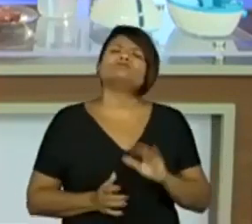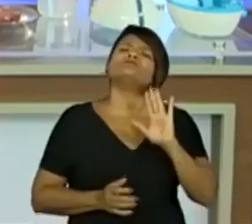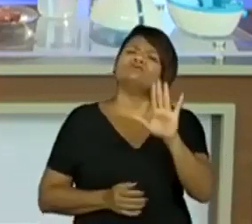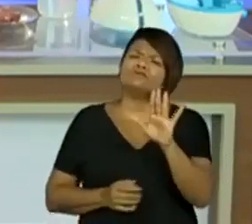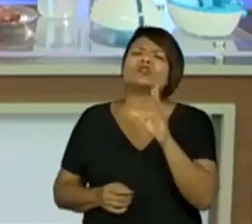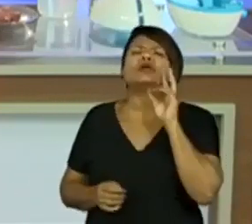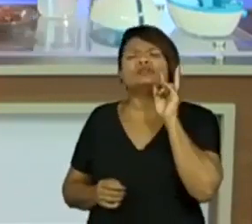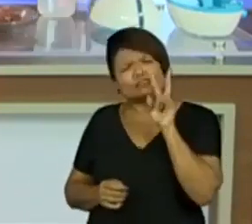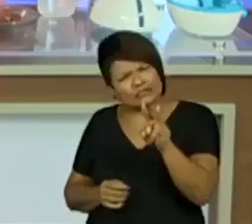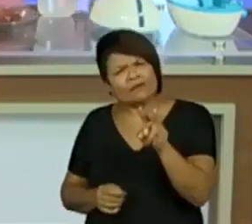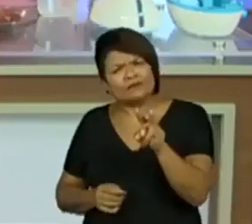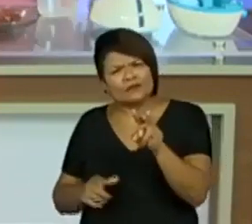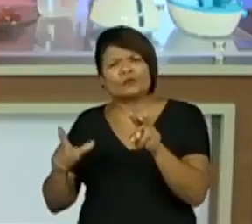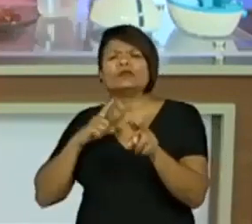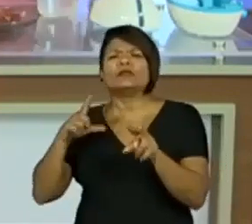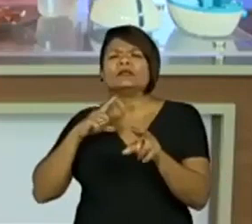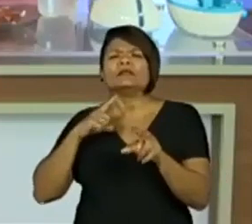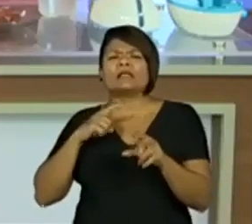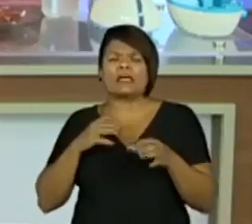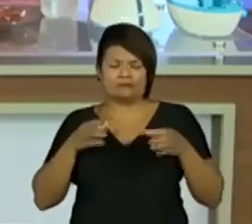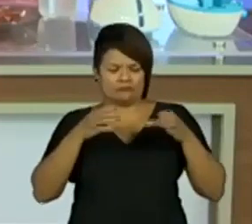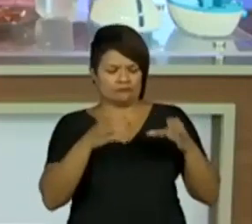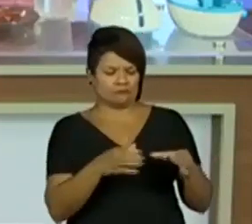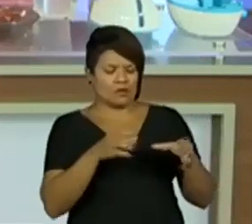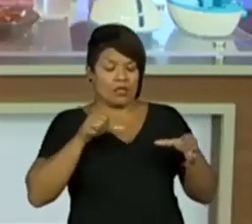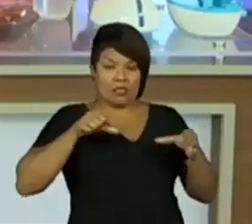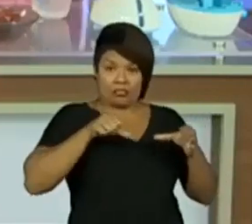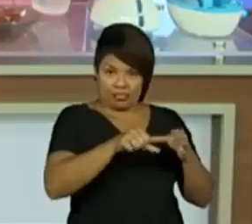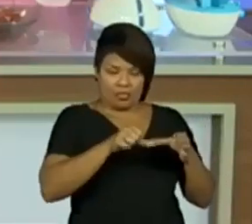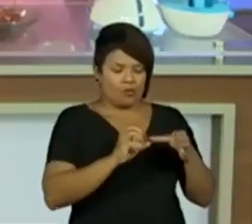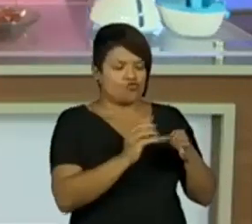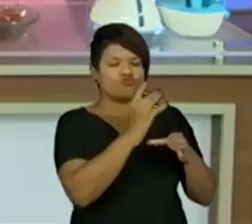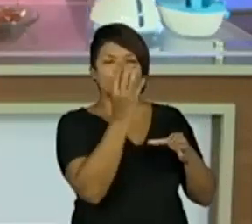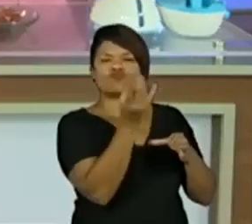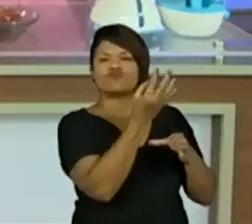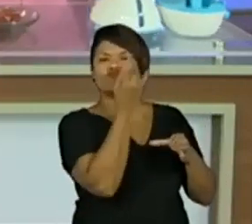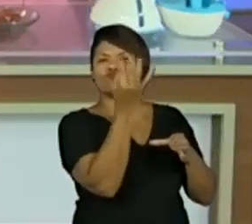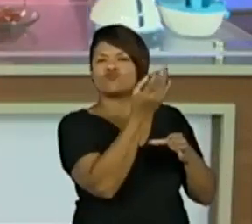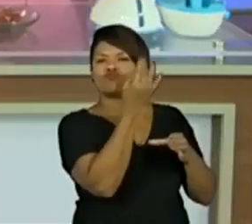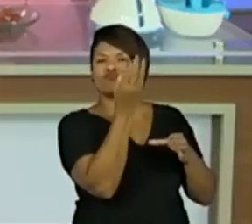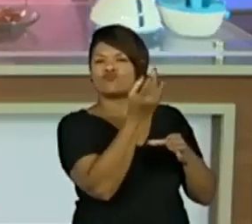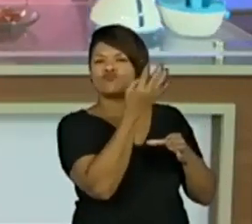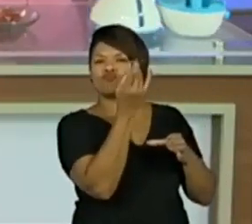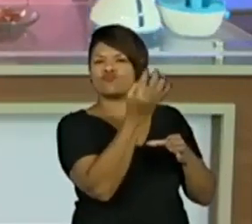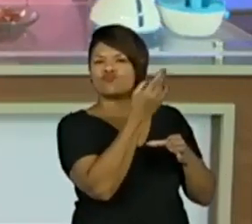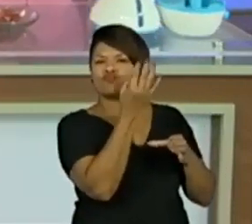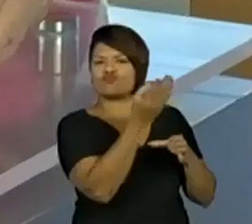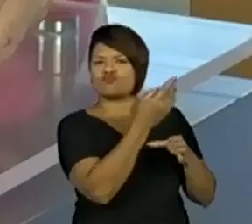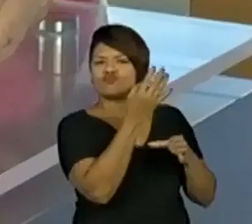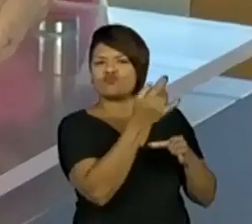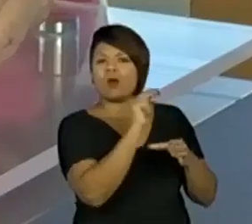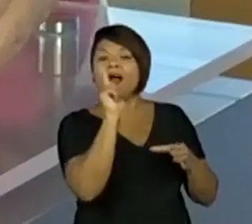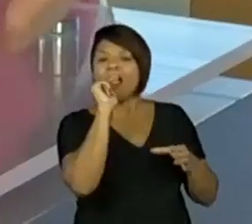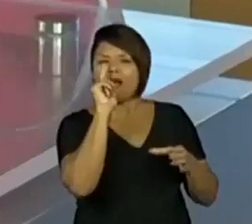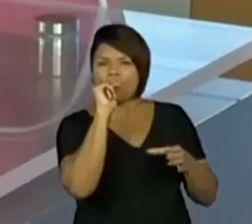ar? O umidificador de ar é um aparelho